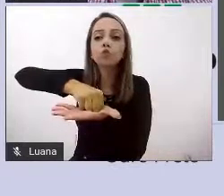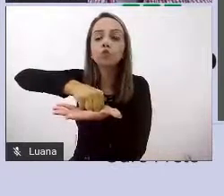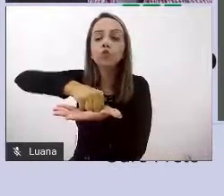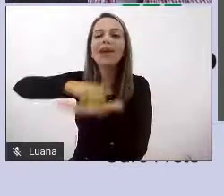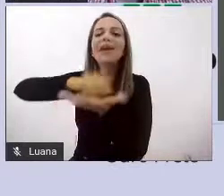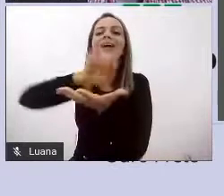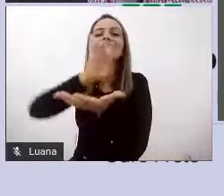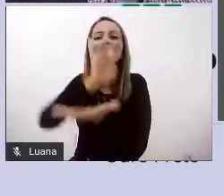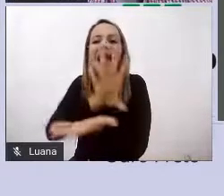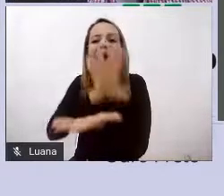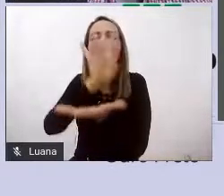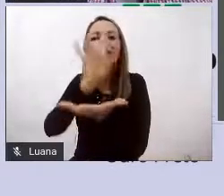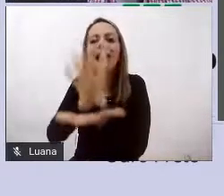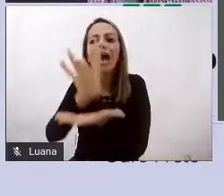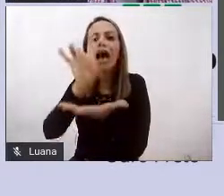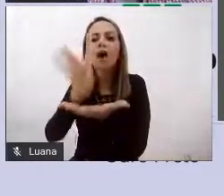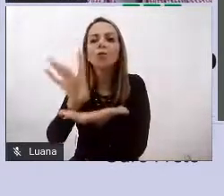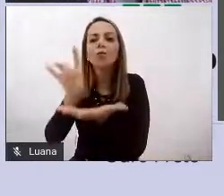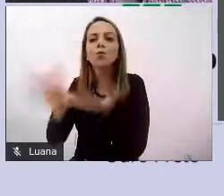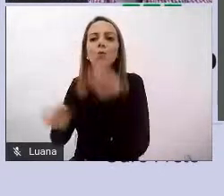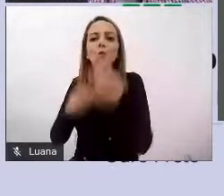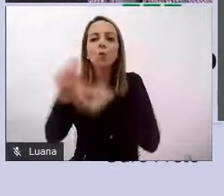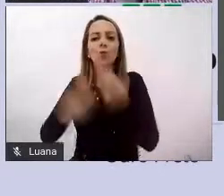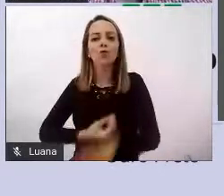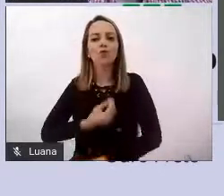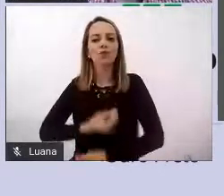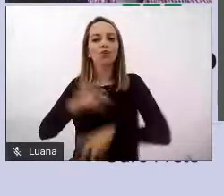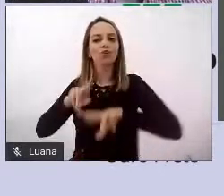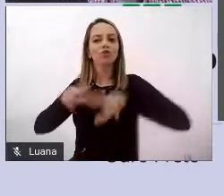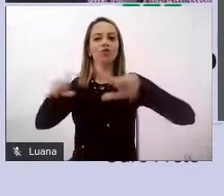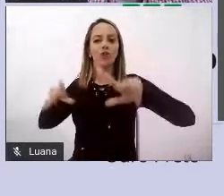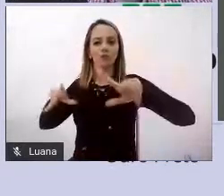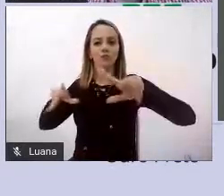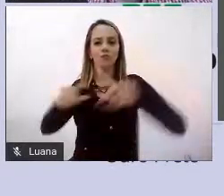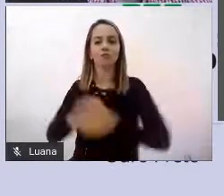segmento dessa sociedade. Pode passar, por favor.